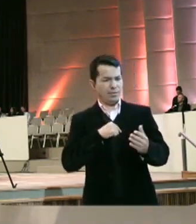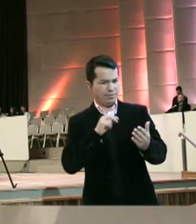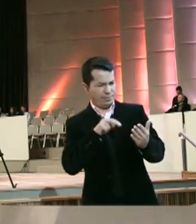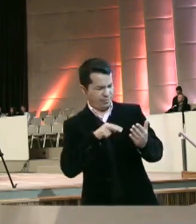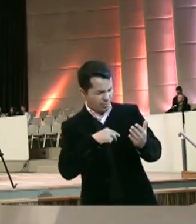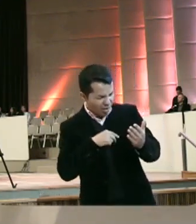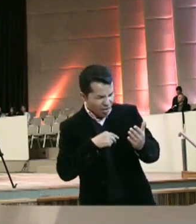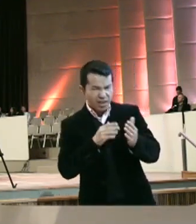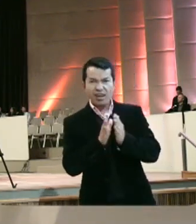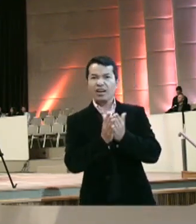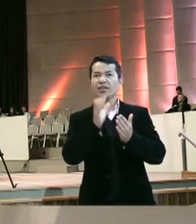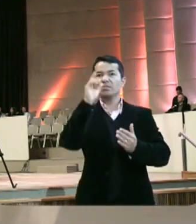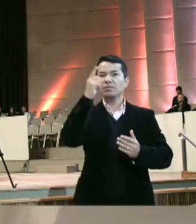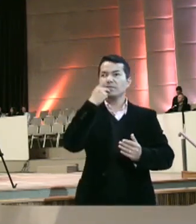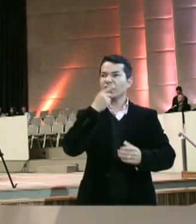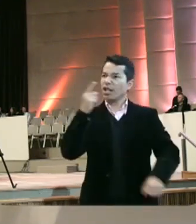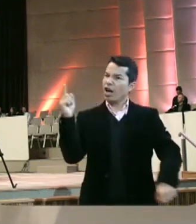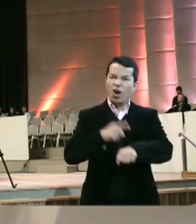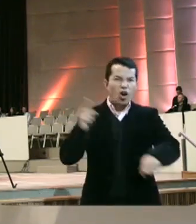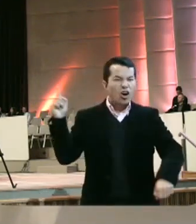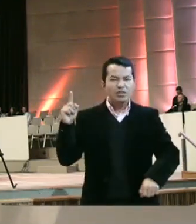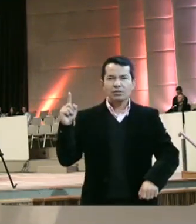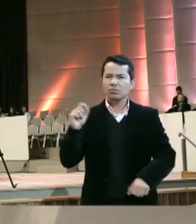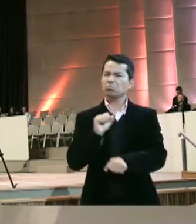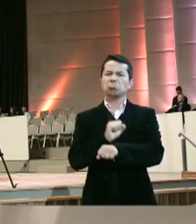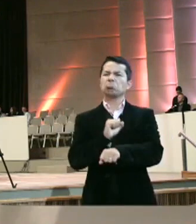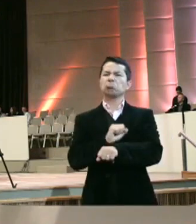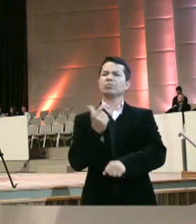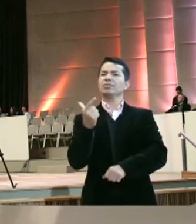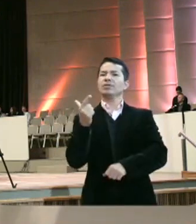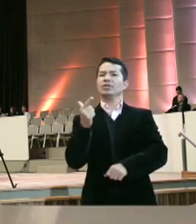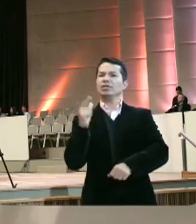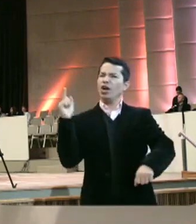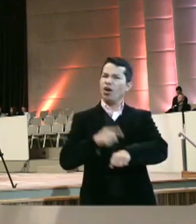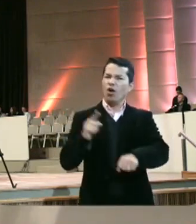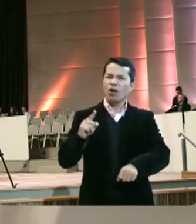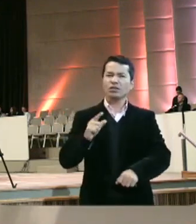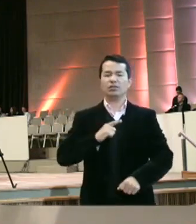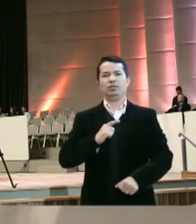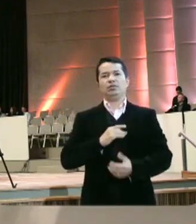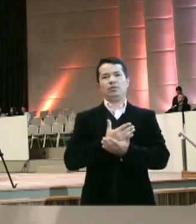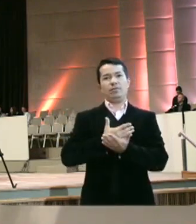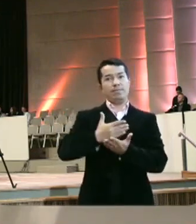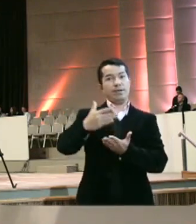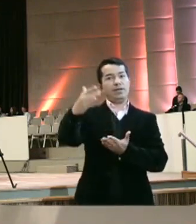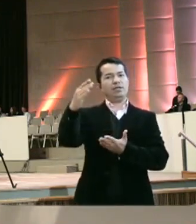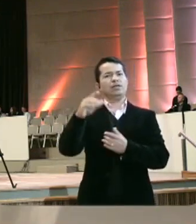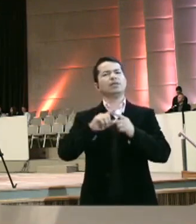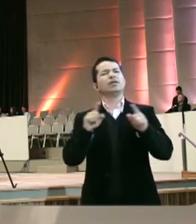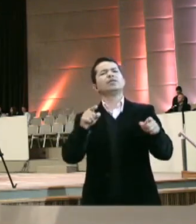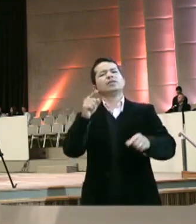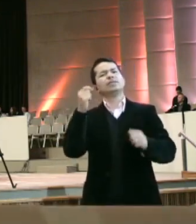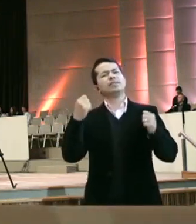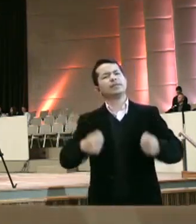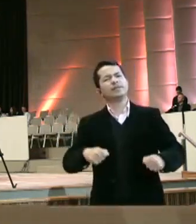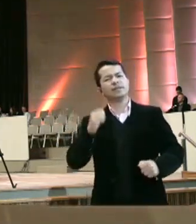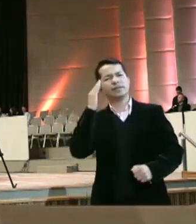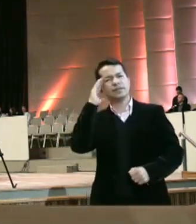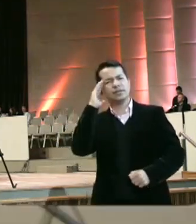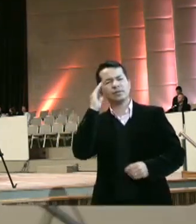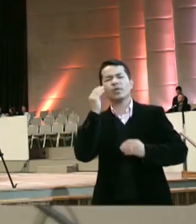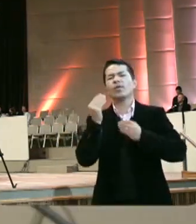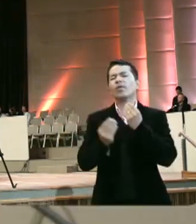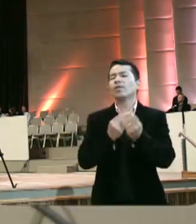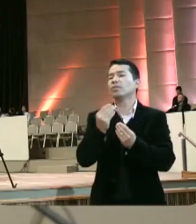e seguiu Jesus. Você precisa entender o significado dessa entrega, porque para